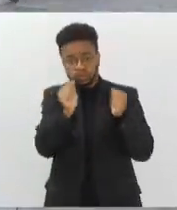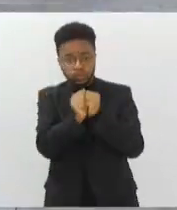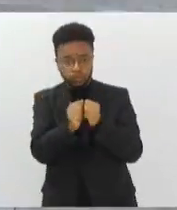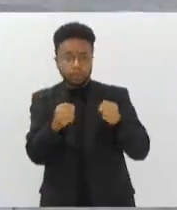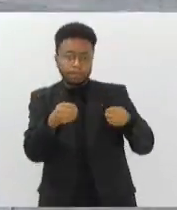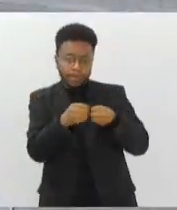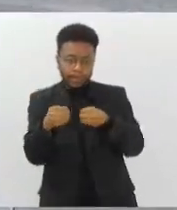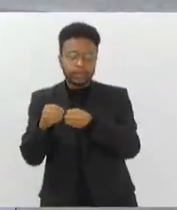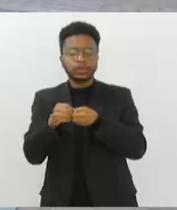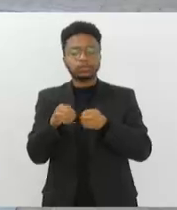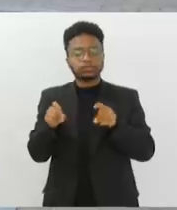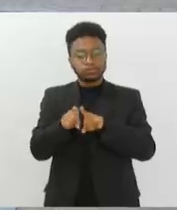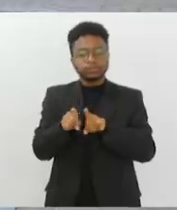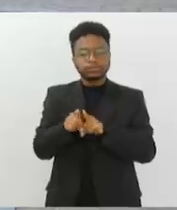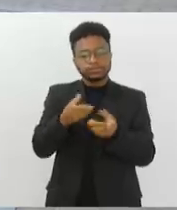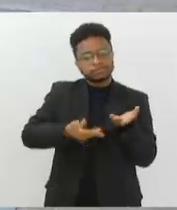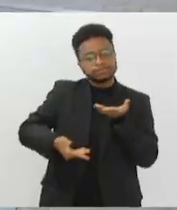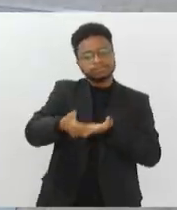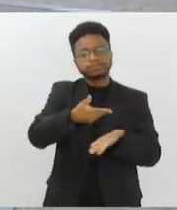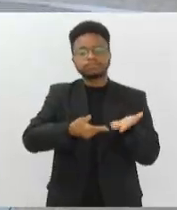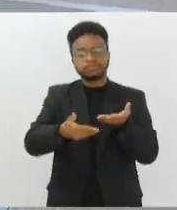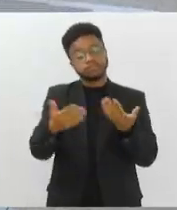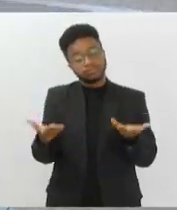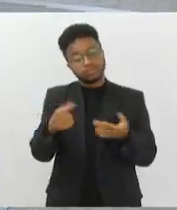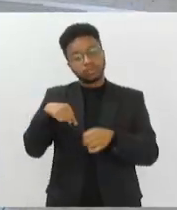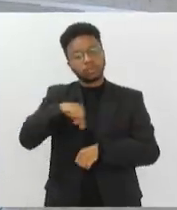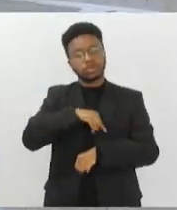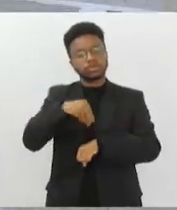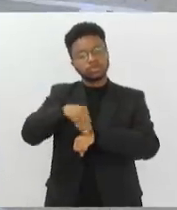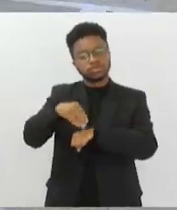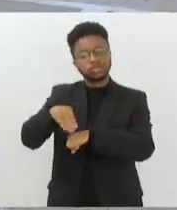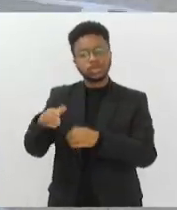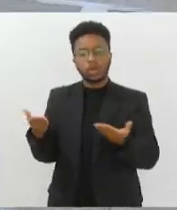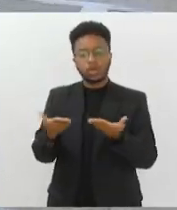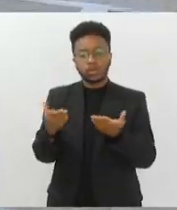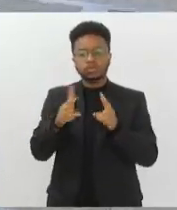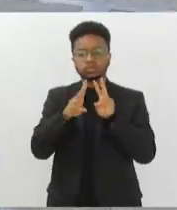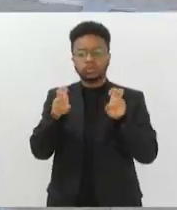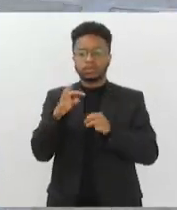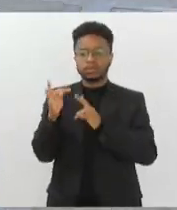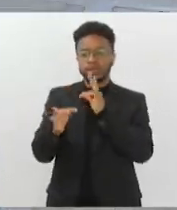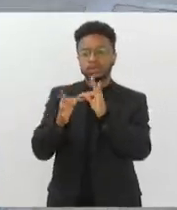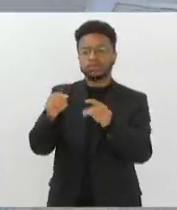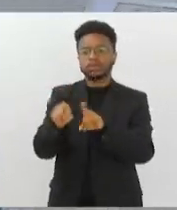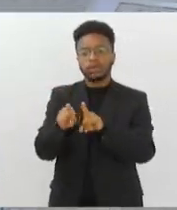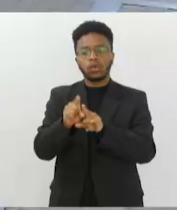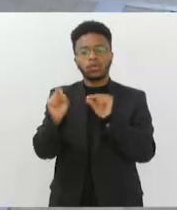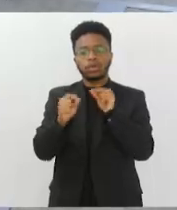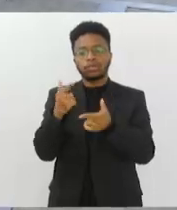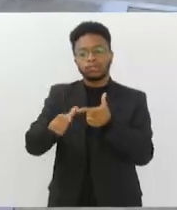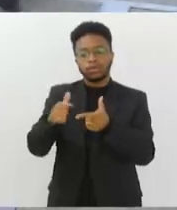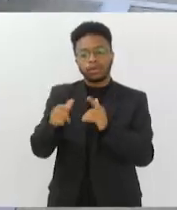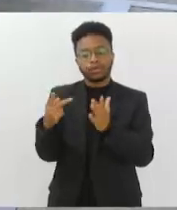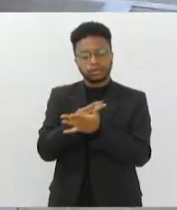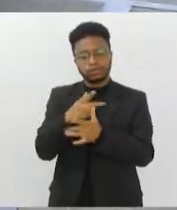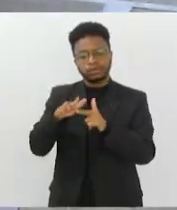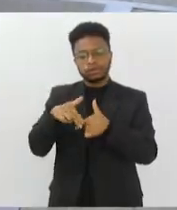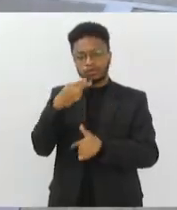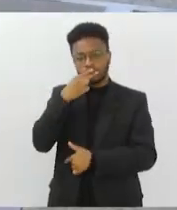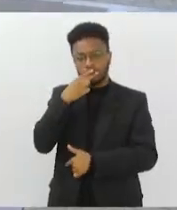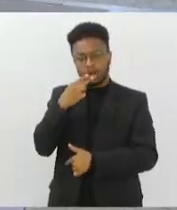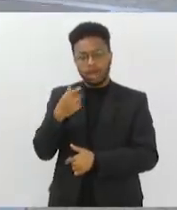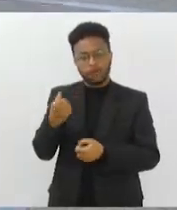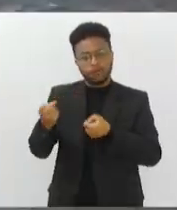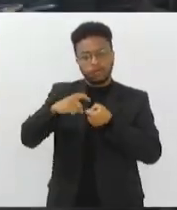redor, que estão fazendo parte do seu convívio. Então fica aí a nossa dica aí sobre o tratamento, sobre os problemas causados por esse hábito. Volto com você no